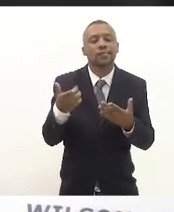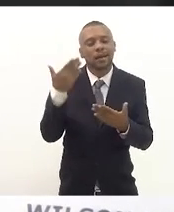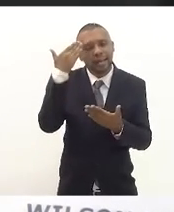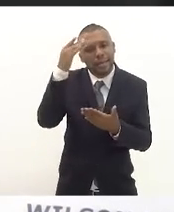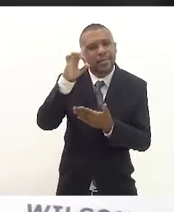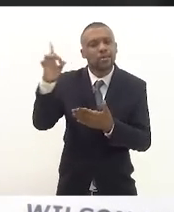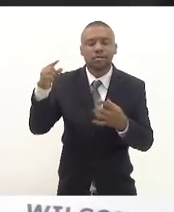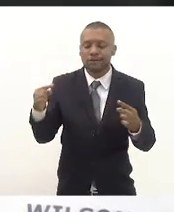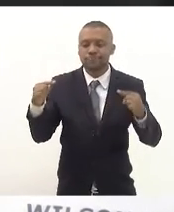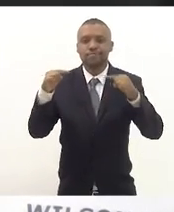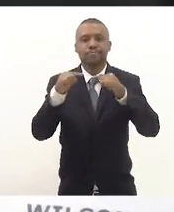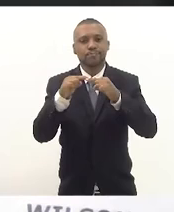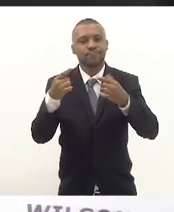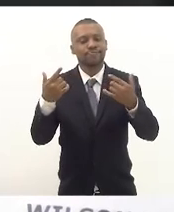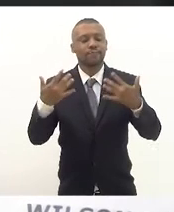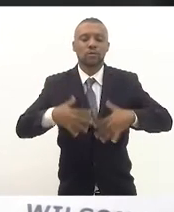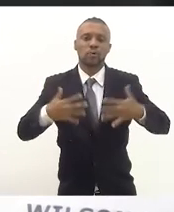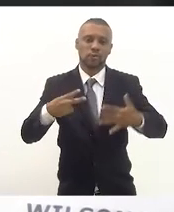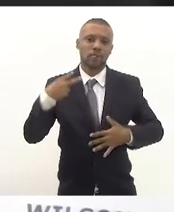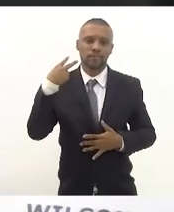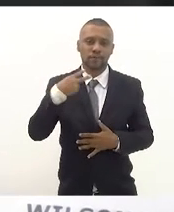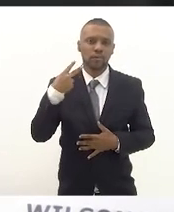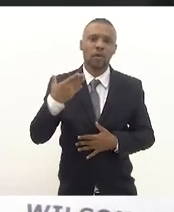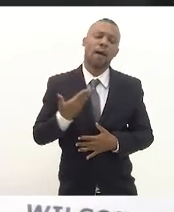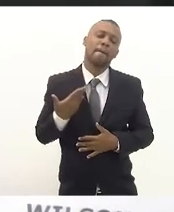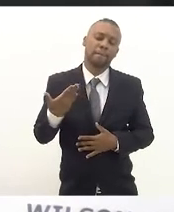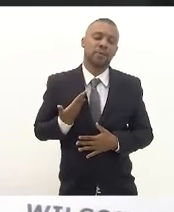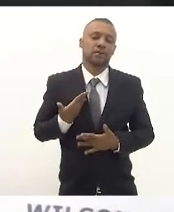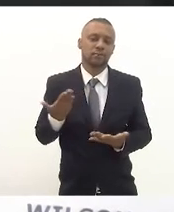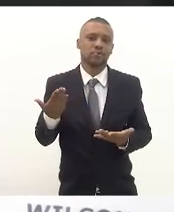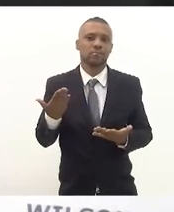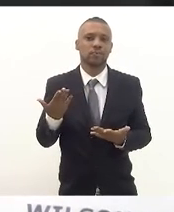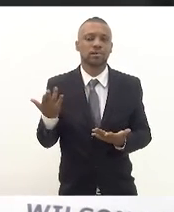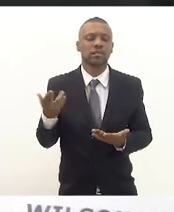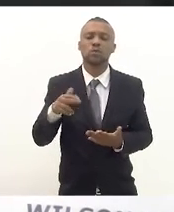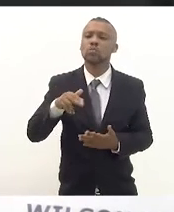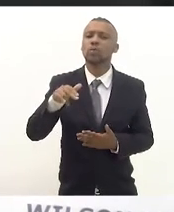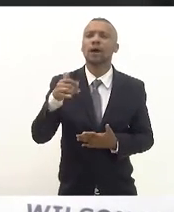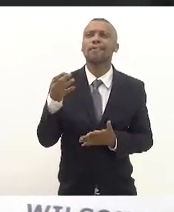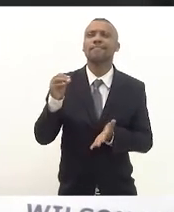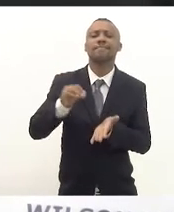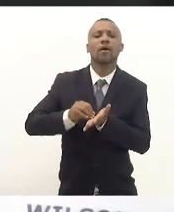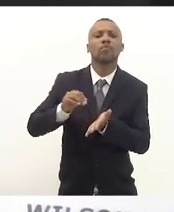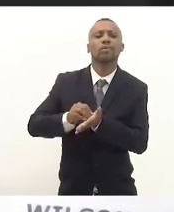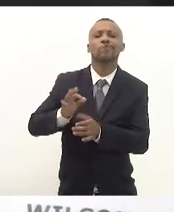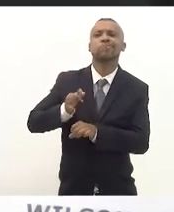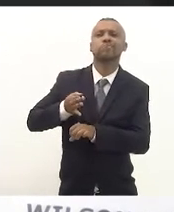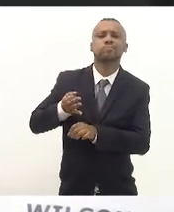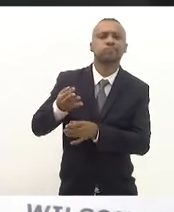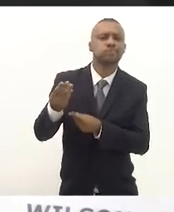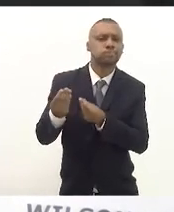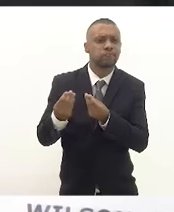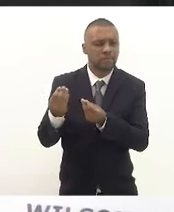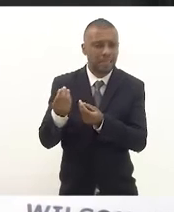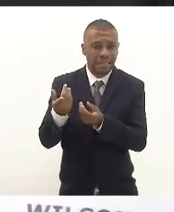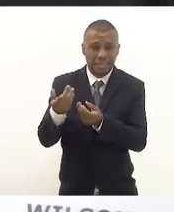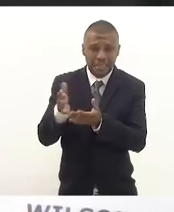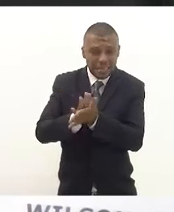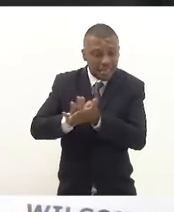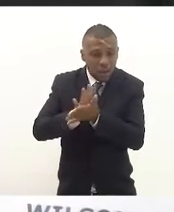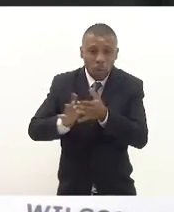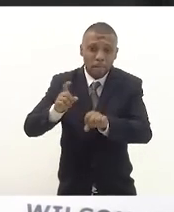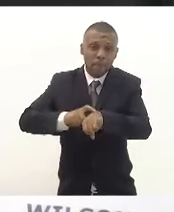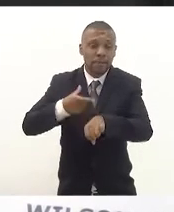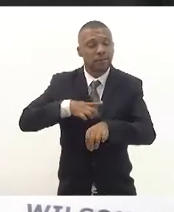muito grande Vereador grande amigo que nunca nos faltou em nenhum momento eu tenho certeza que nunca falta lá